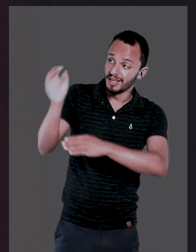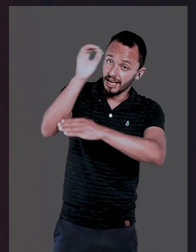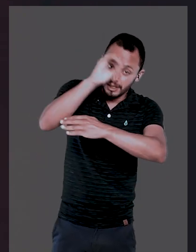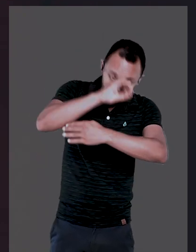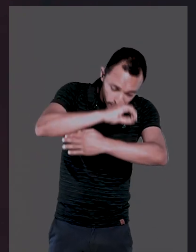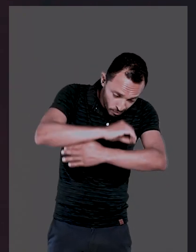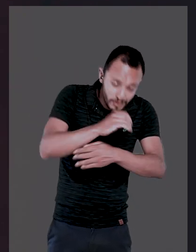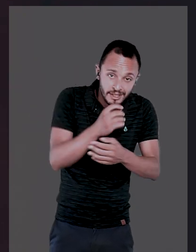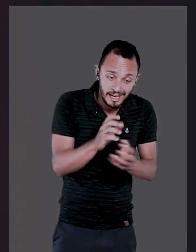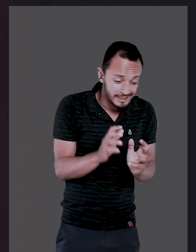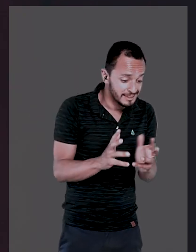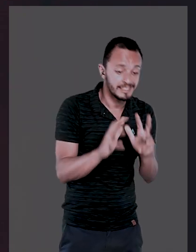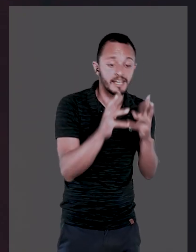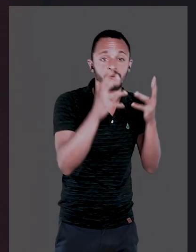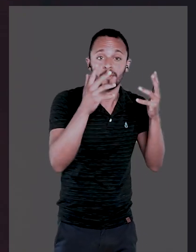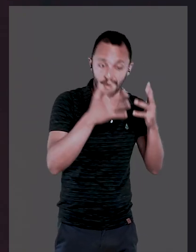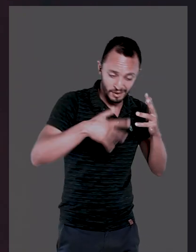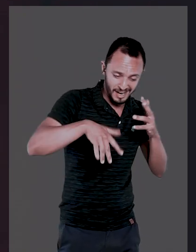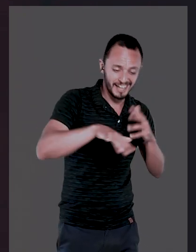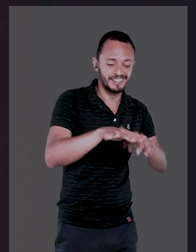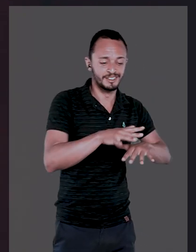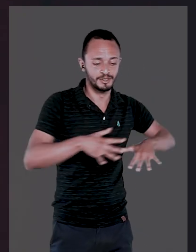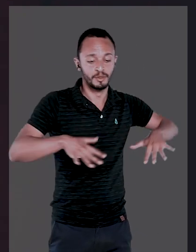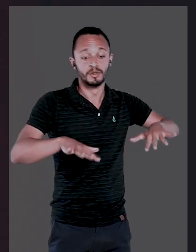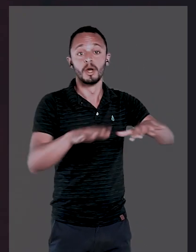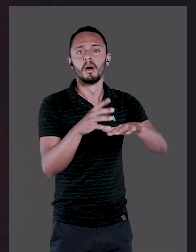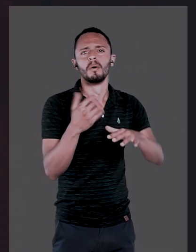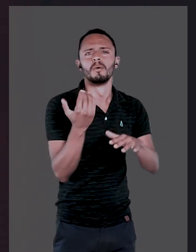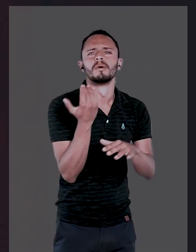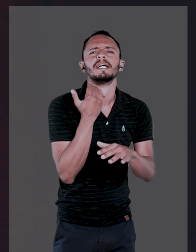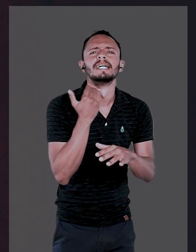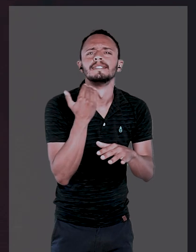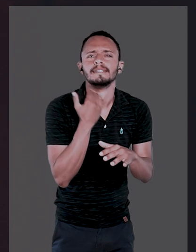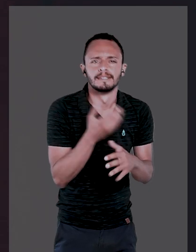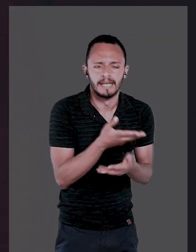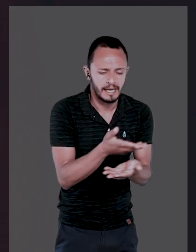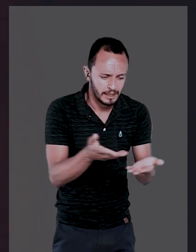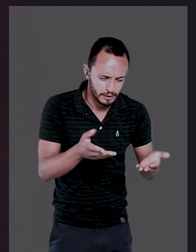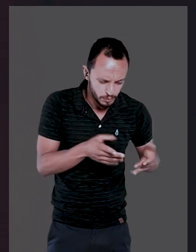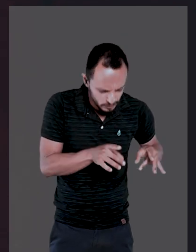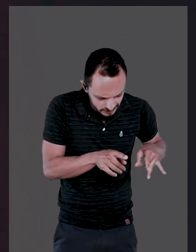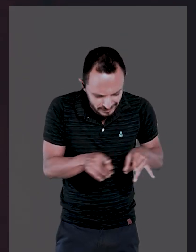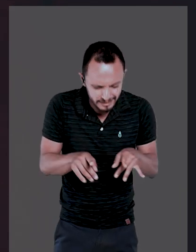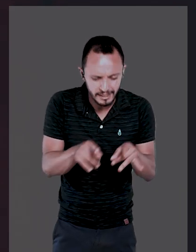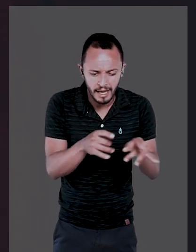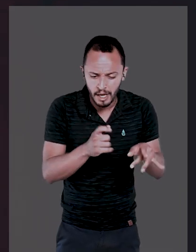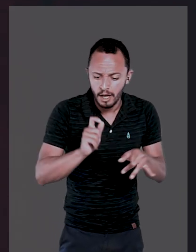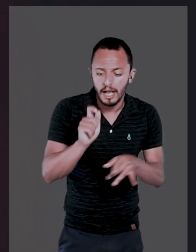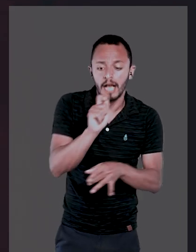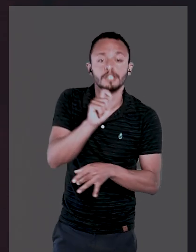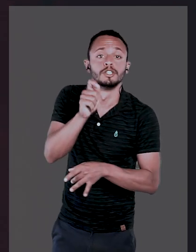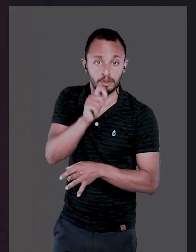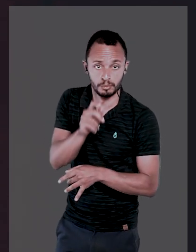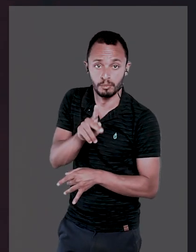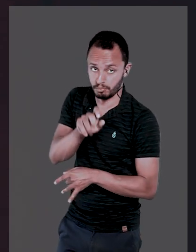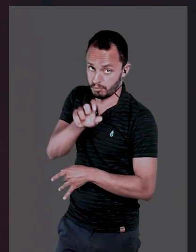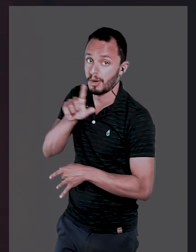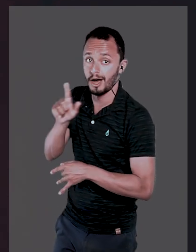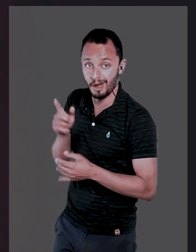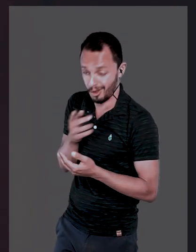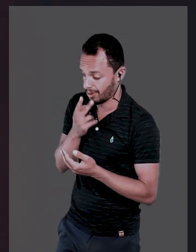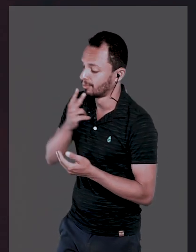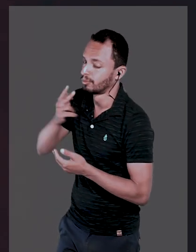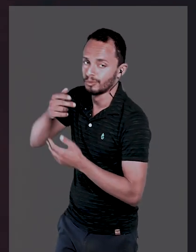No braço cabinda da noite, a celebração nacional. Dançavam jongo mineiro,